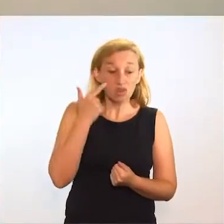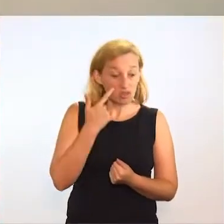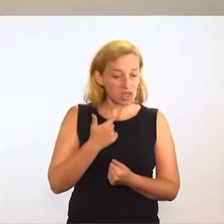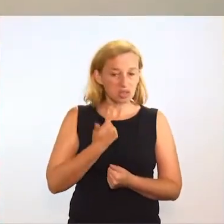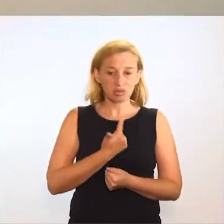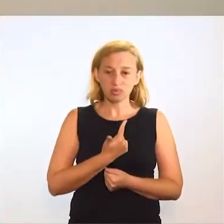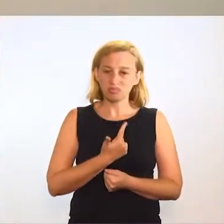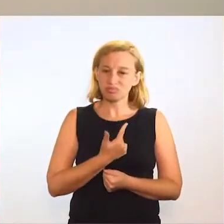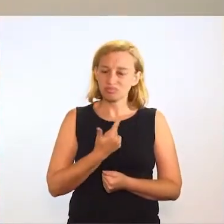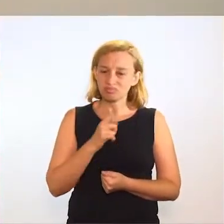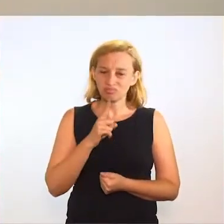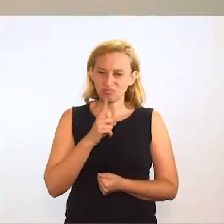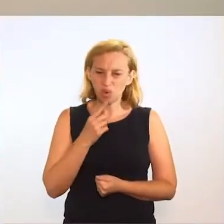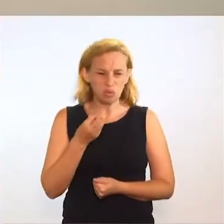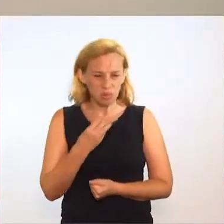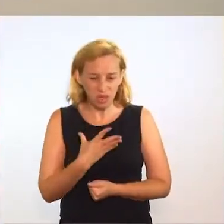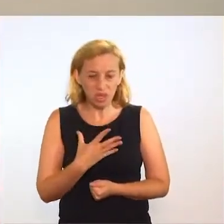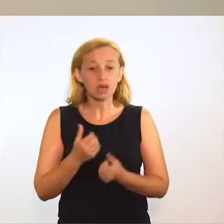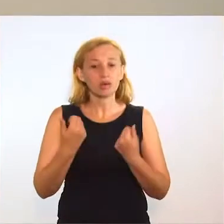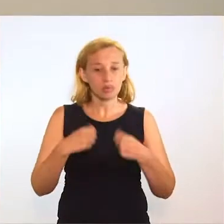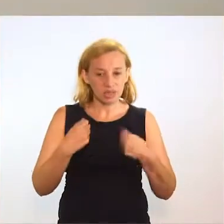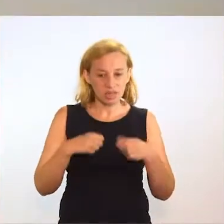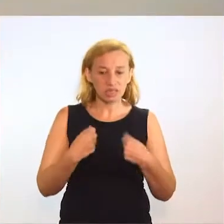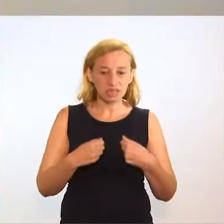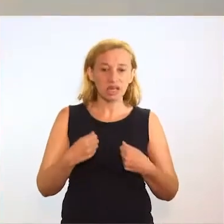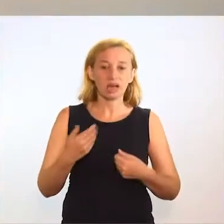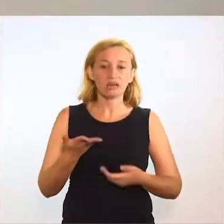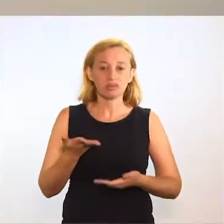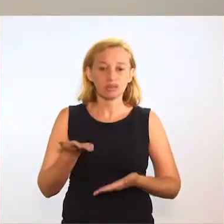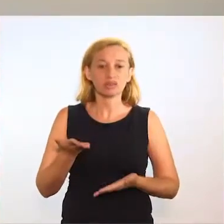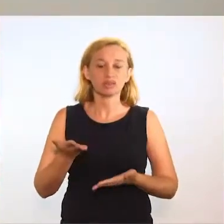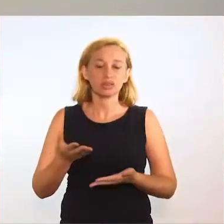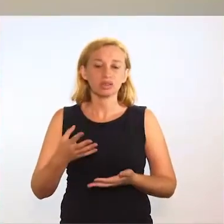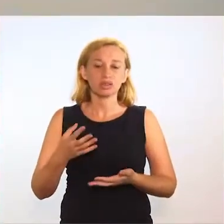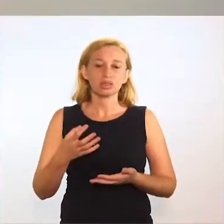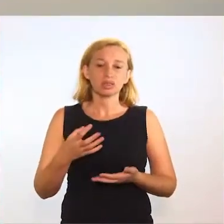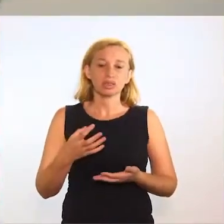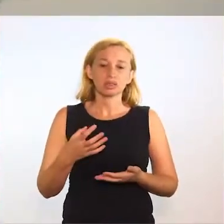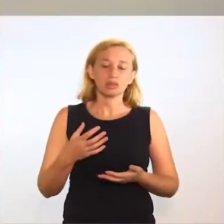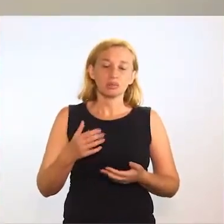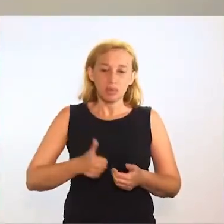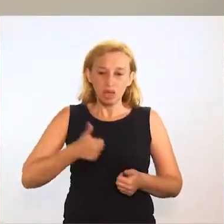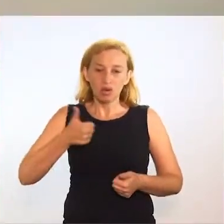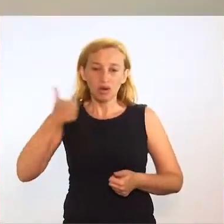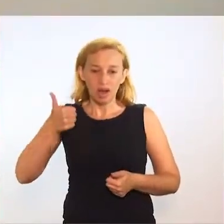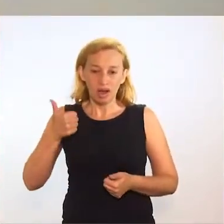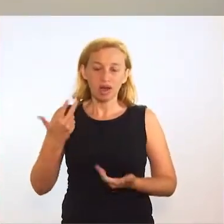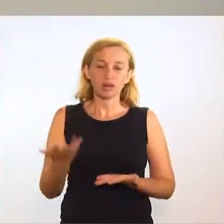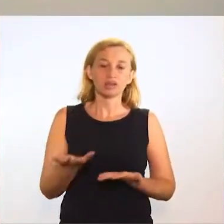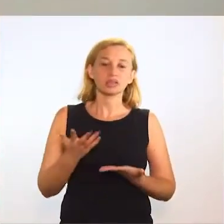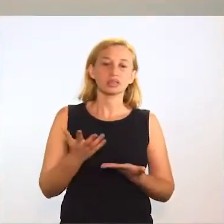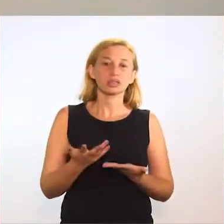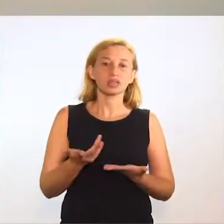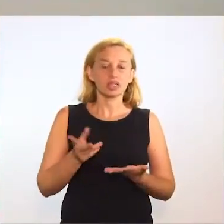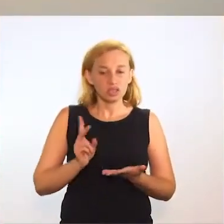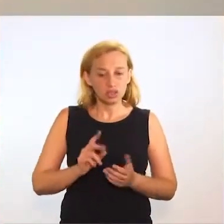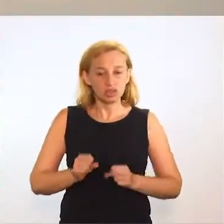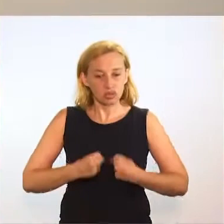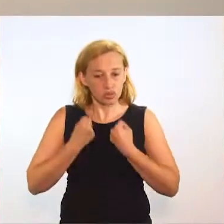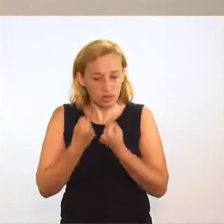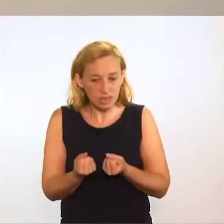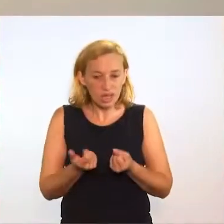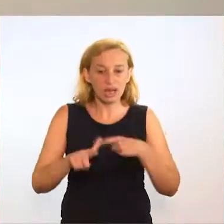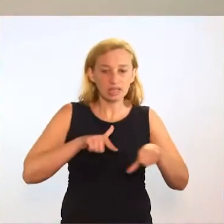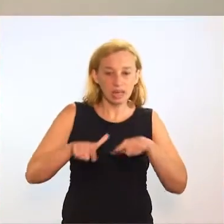não está tão legal e precisa de um aconchego, né? Porque é isso que acontece quando a gente está batalhando por um grupo muito maior e a gente vai até o fim